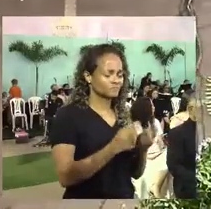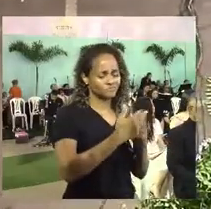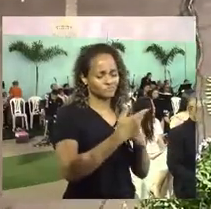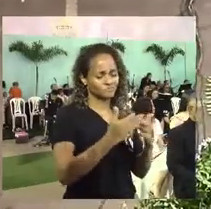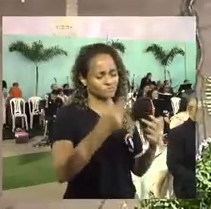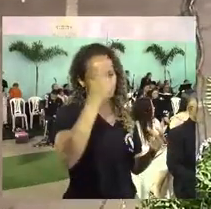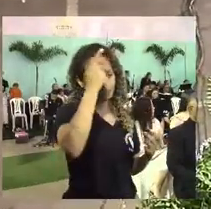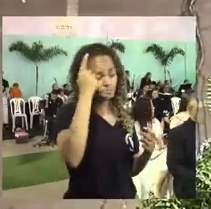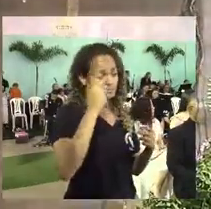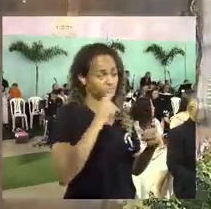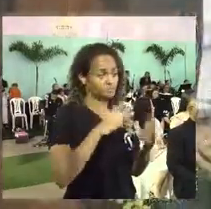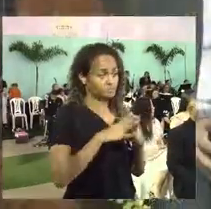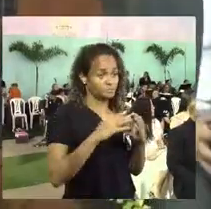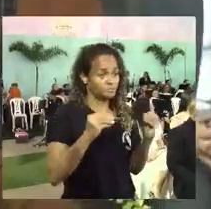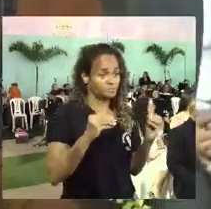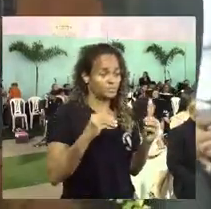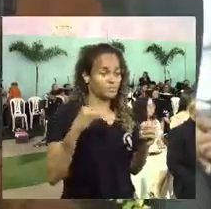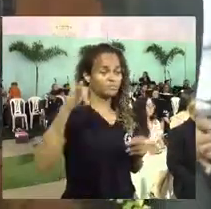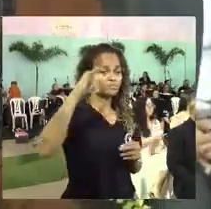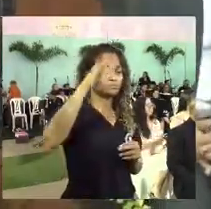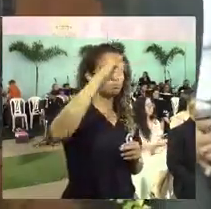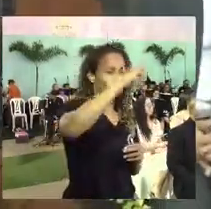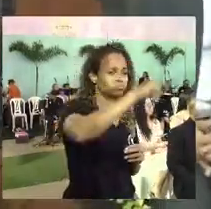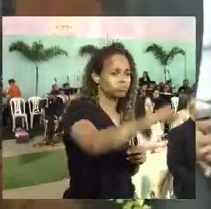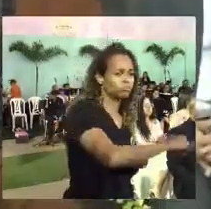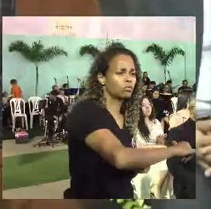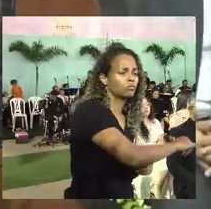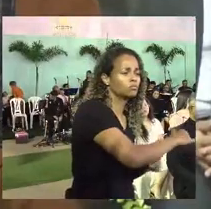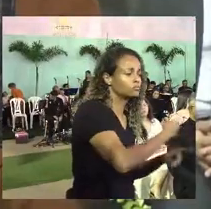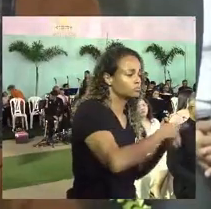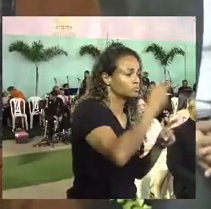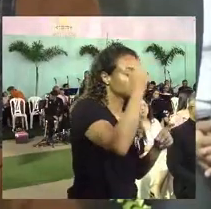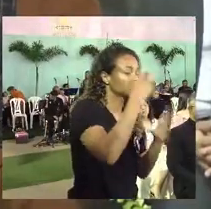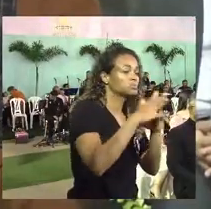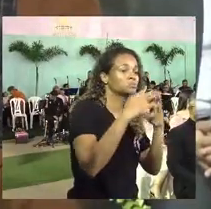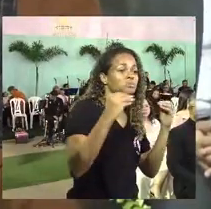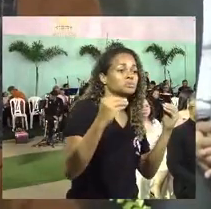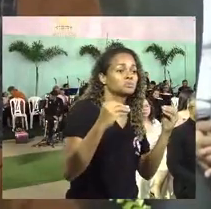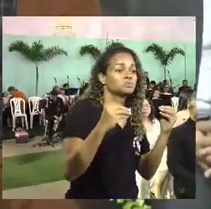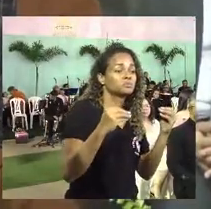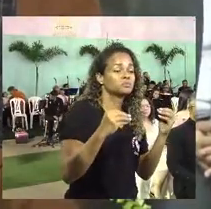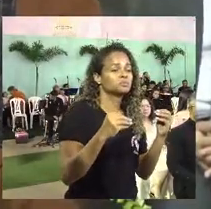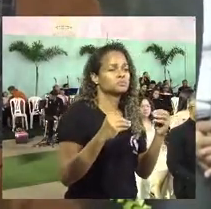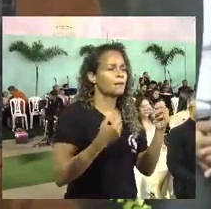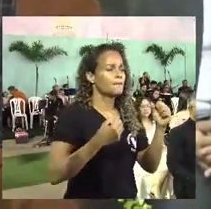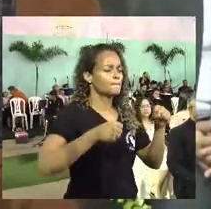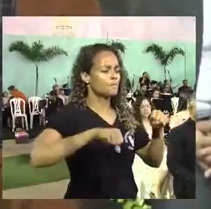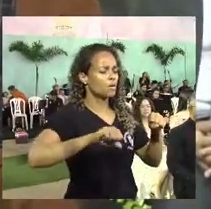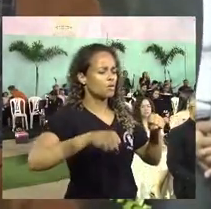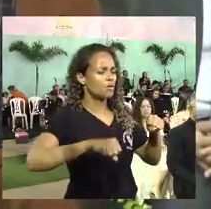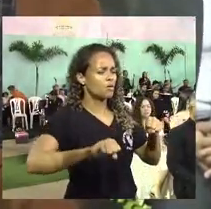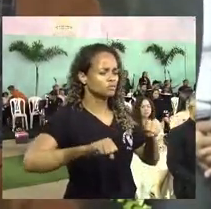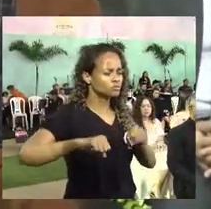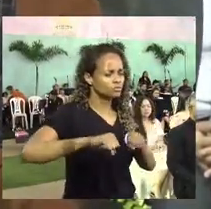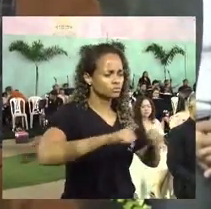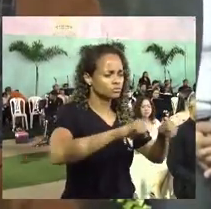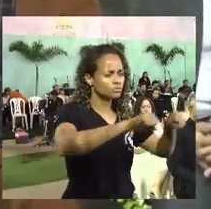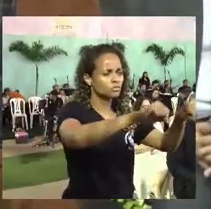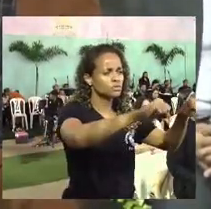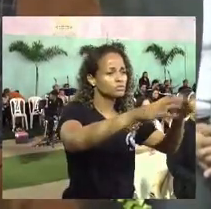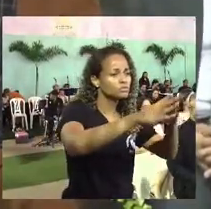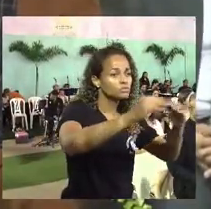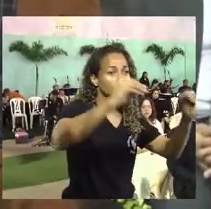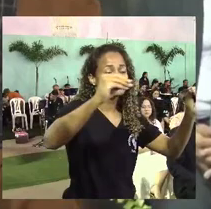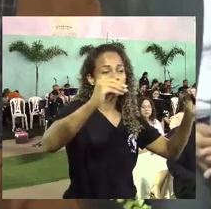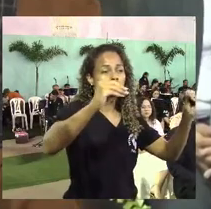desapareceram aviões estão caindo os pilotos crentes foram Arrebatados motos rastejando pelas BR